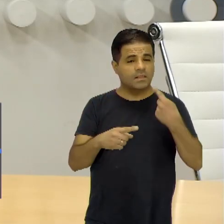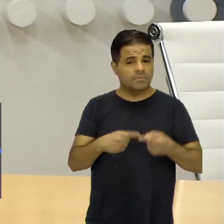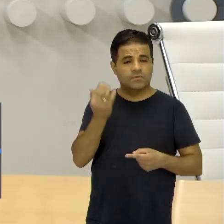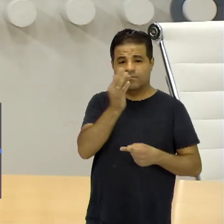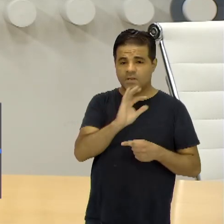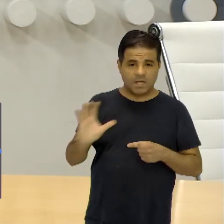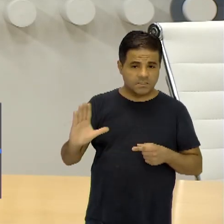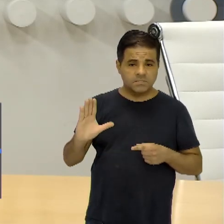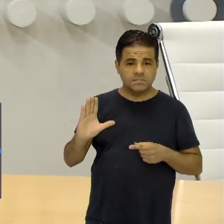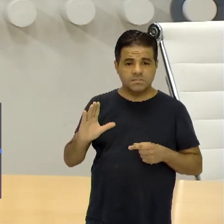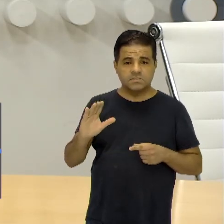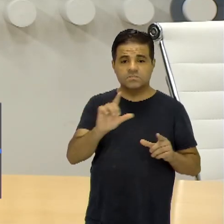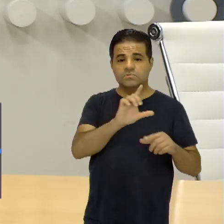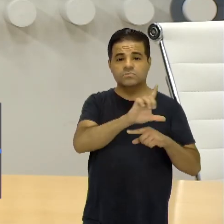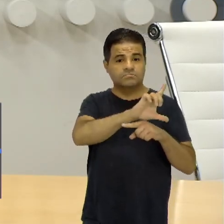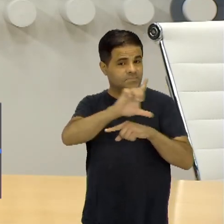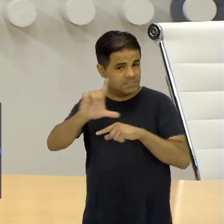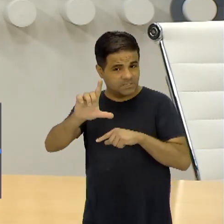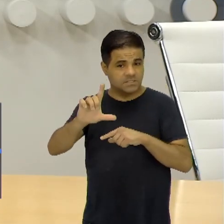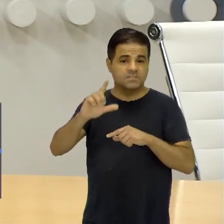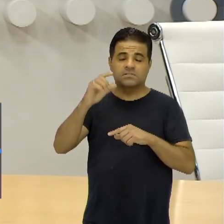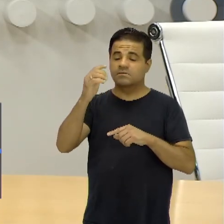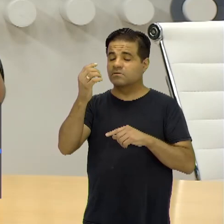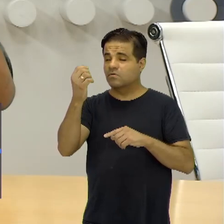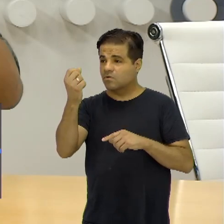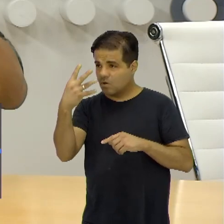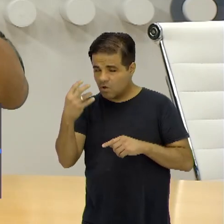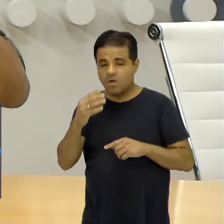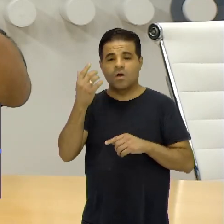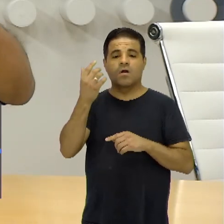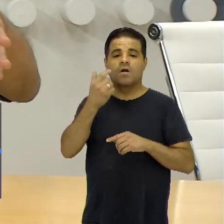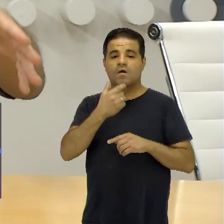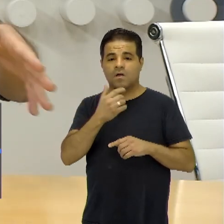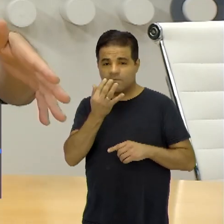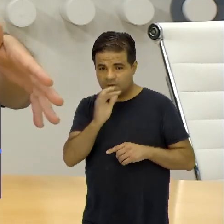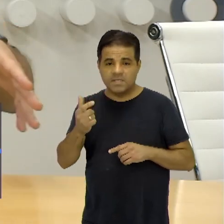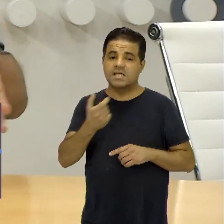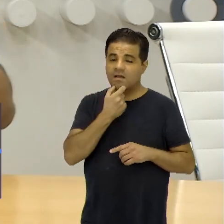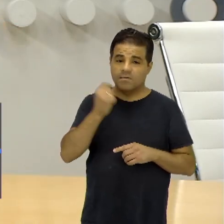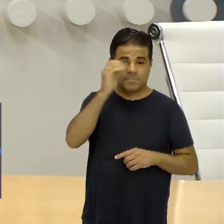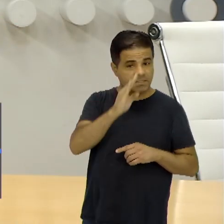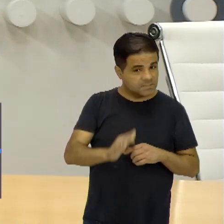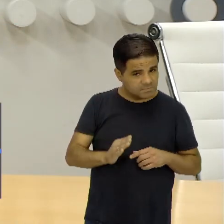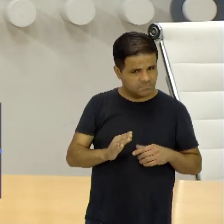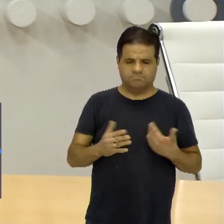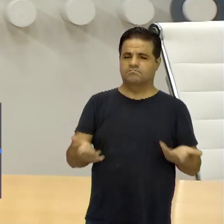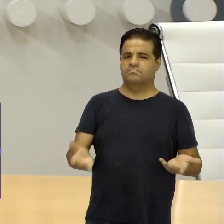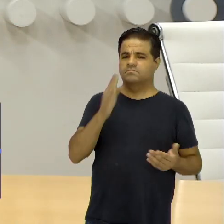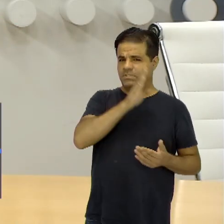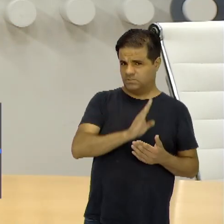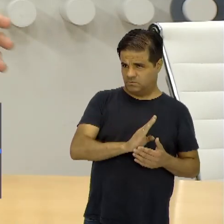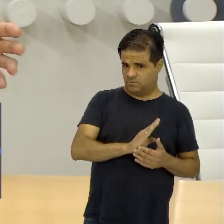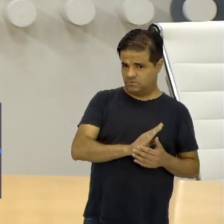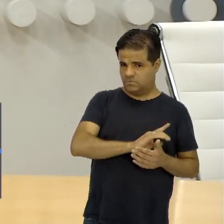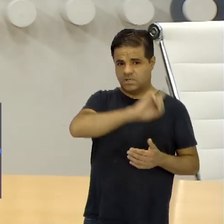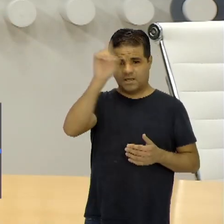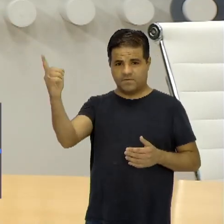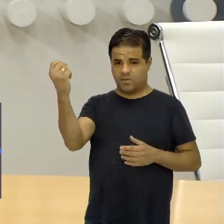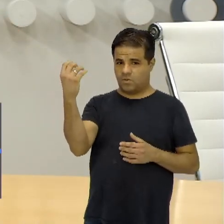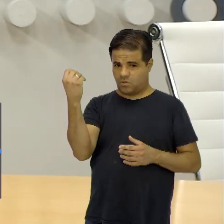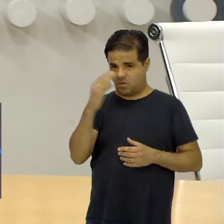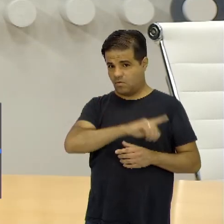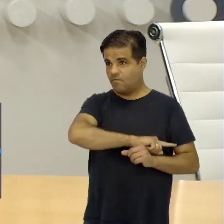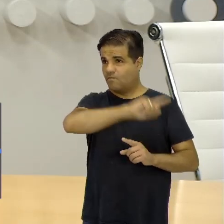eu tô indo para leste, né? Sim. Hong Kong, França, Inglaterra, Brasil. Aí eu falo, Brasil. Aí, Hong